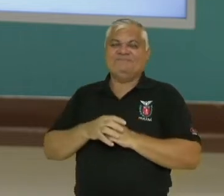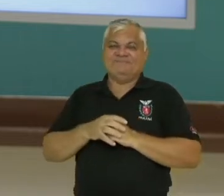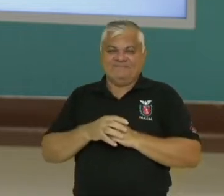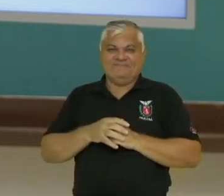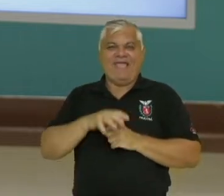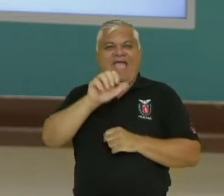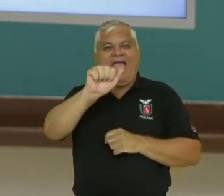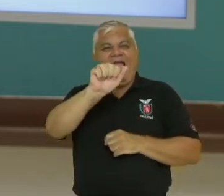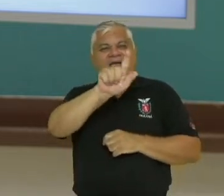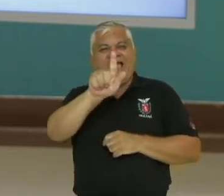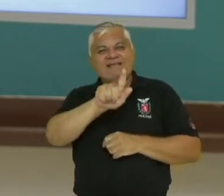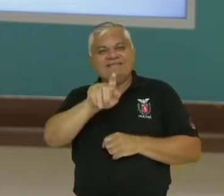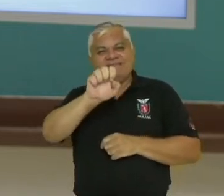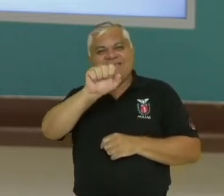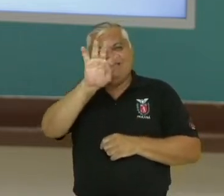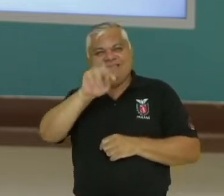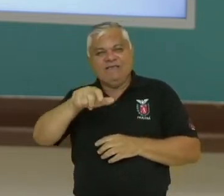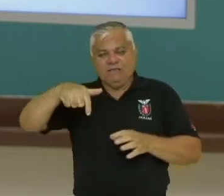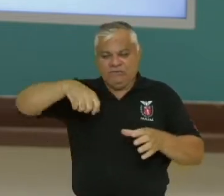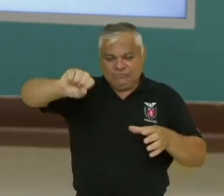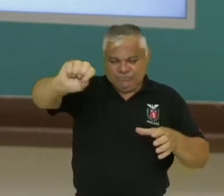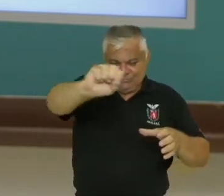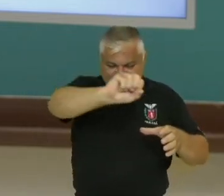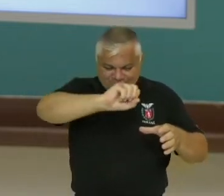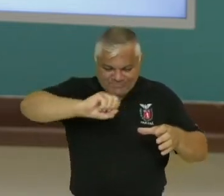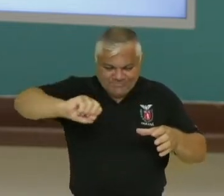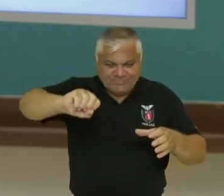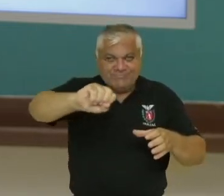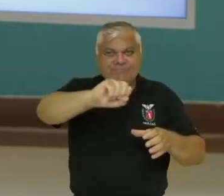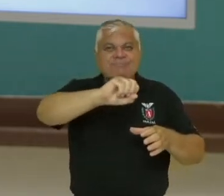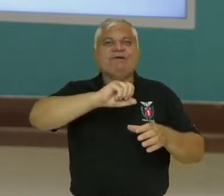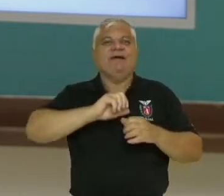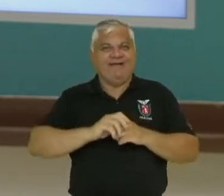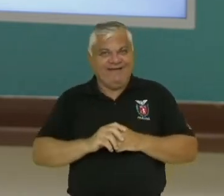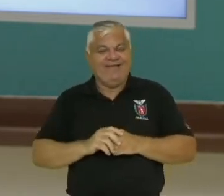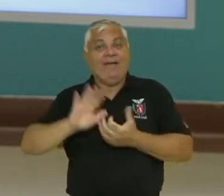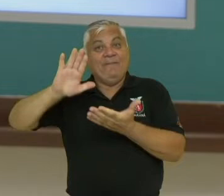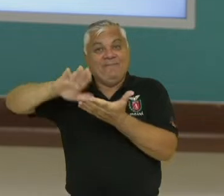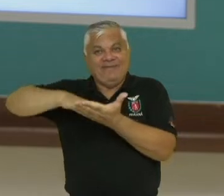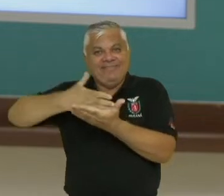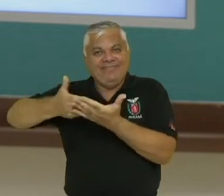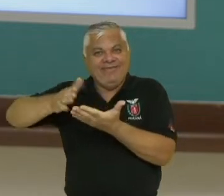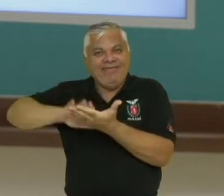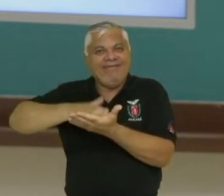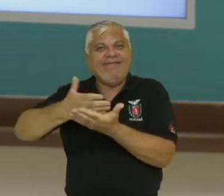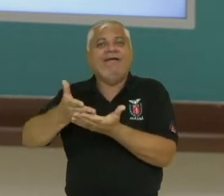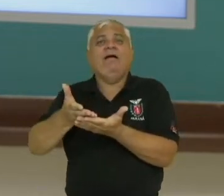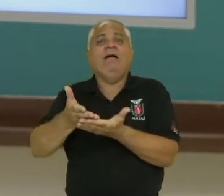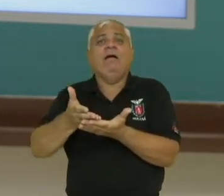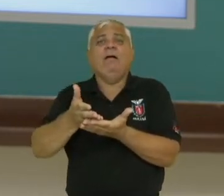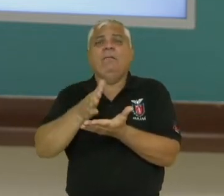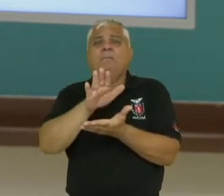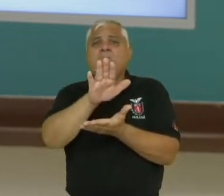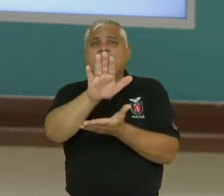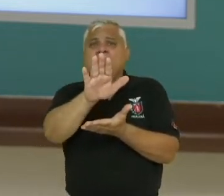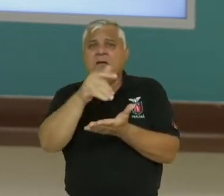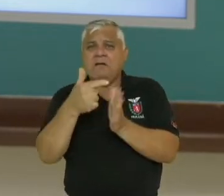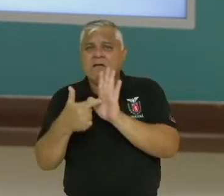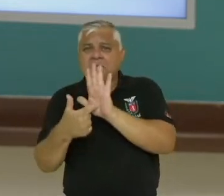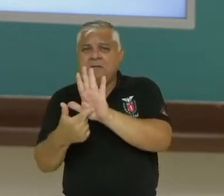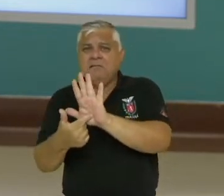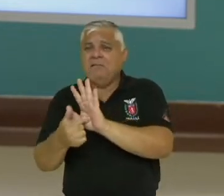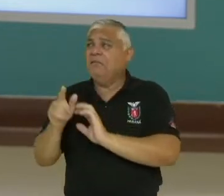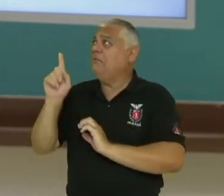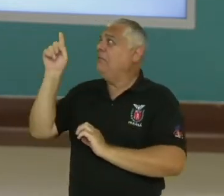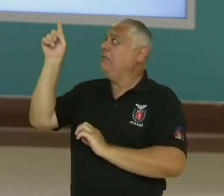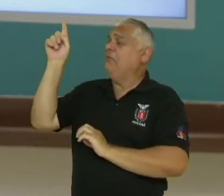óleos vegetais que nós utilizamos na nossa alimentação. Aqui, por exemplo, uma manteiga. Mas, Fabiano, se você mostrou lá